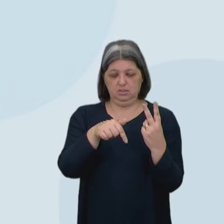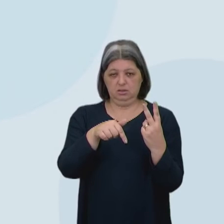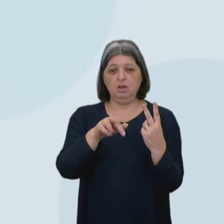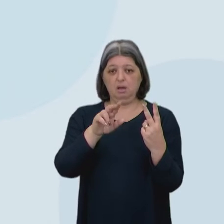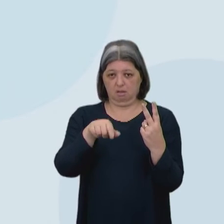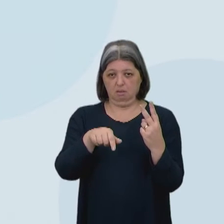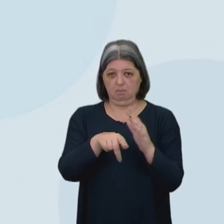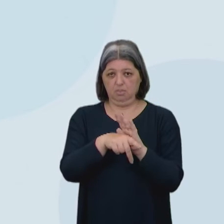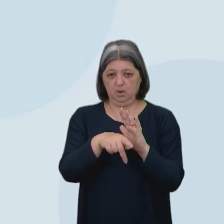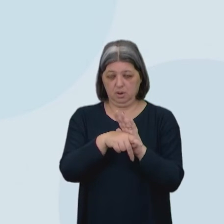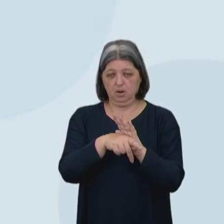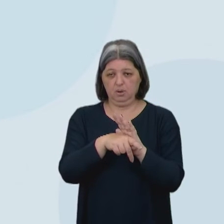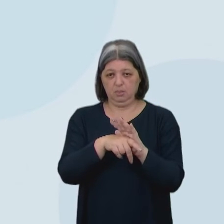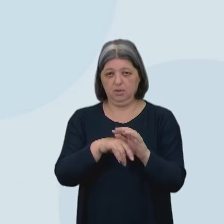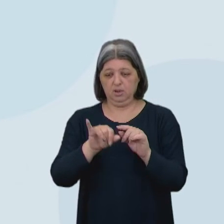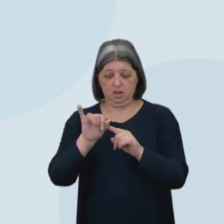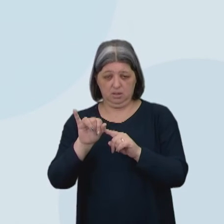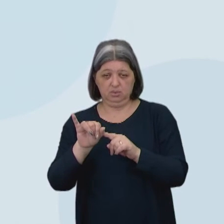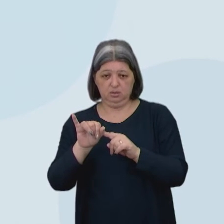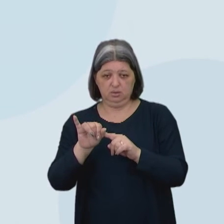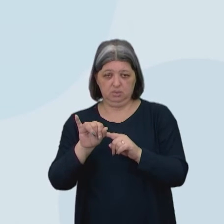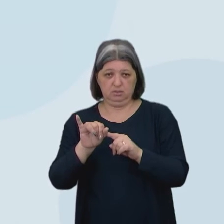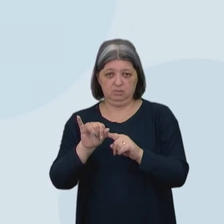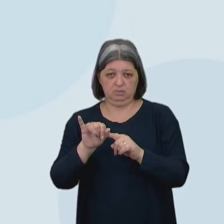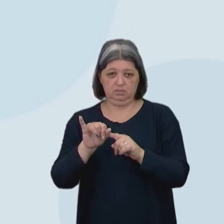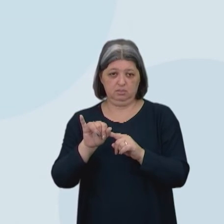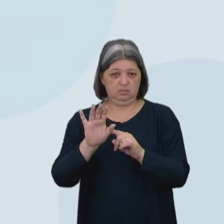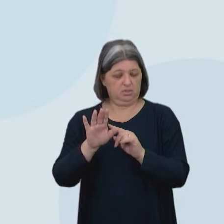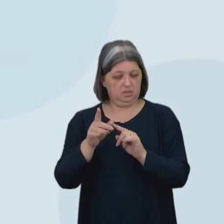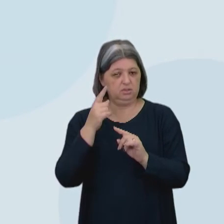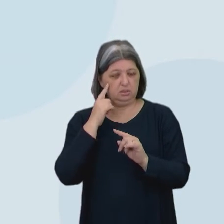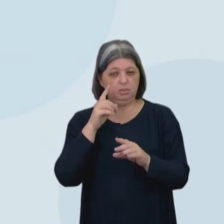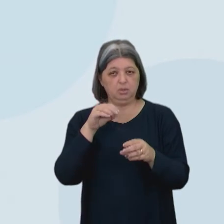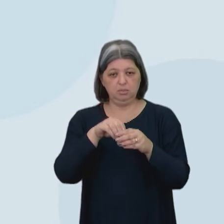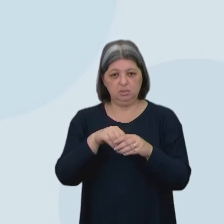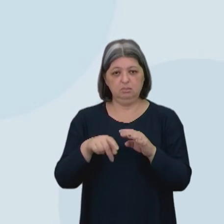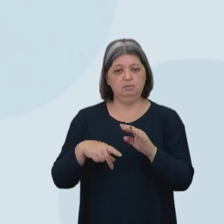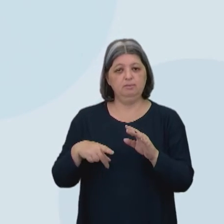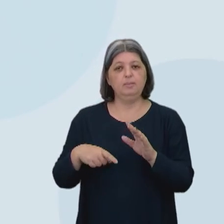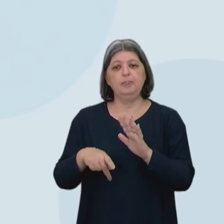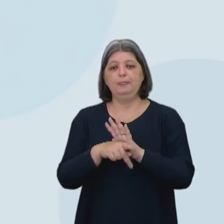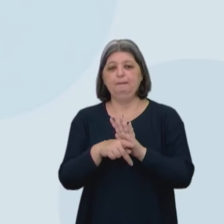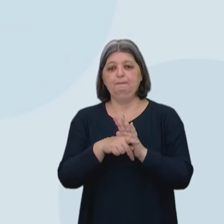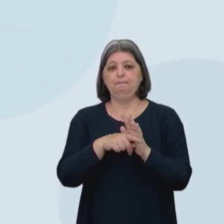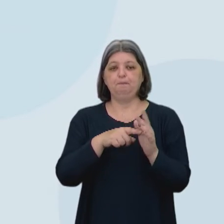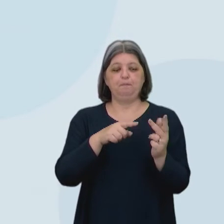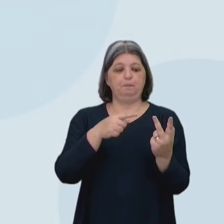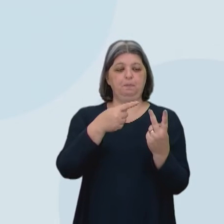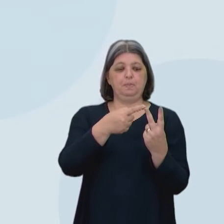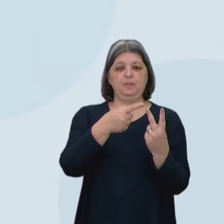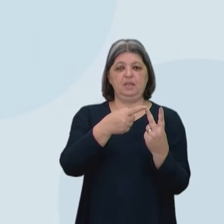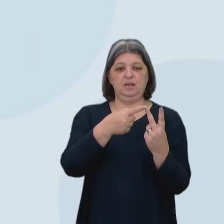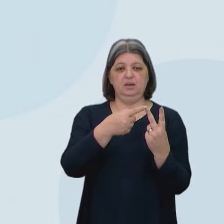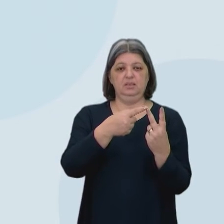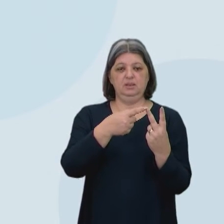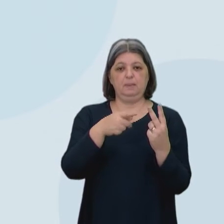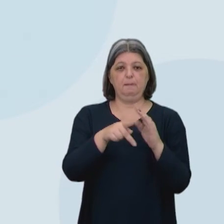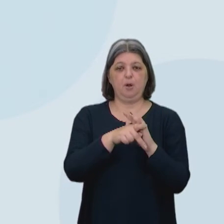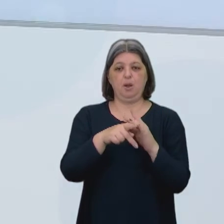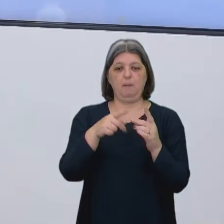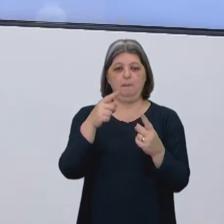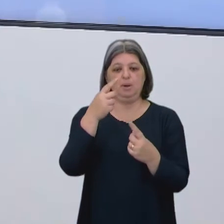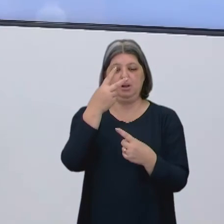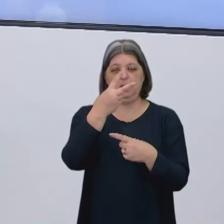número irracional. Tá na fração, mas não é exato lá no meio. Já era. Então, se você vê uma raiz no meio de uma fração, também é irracional. Então,